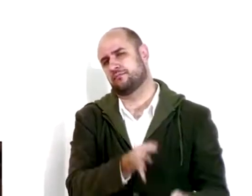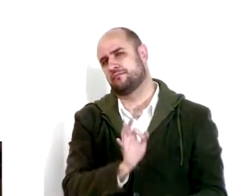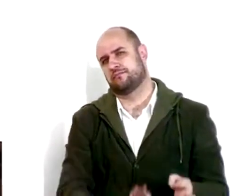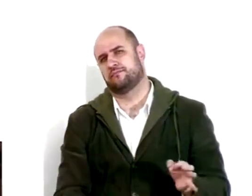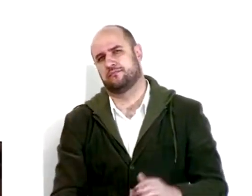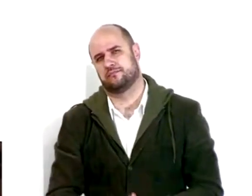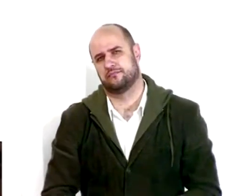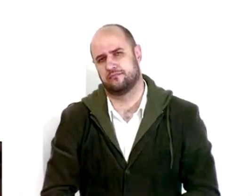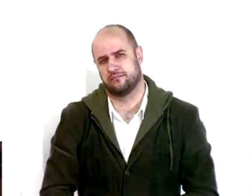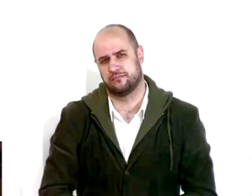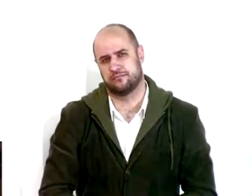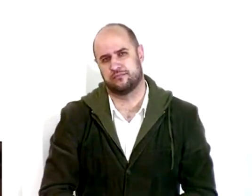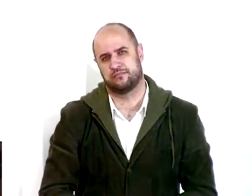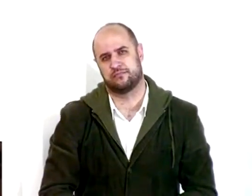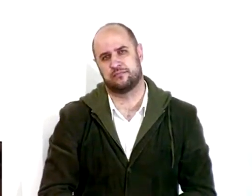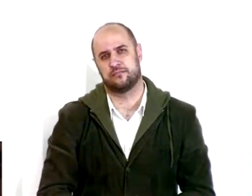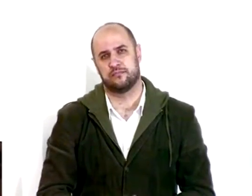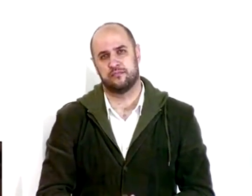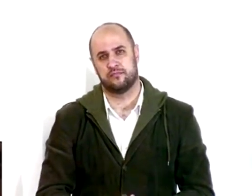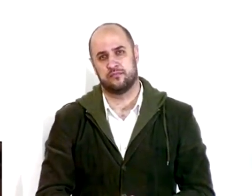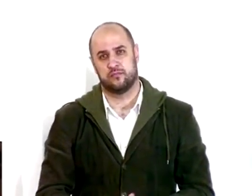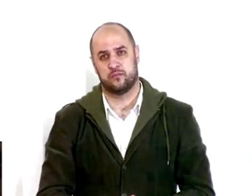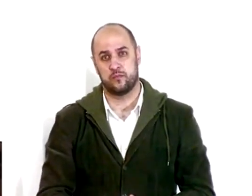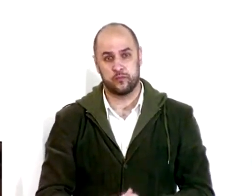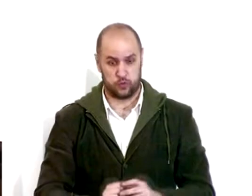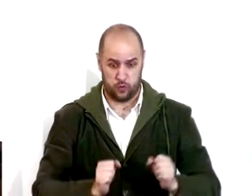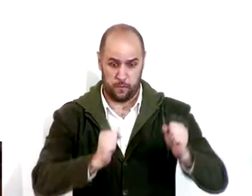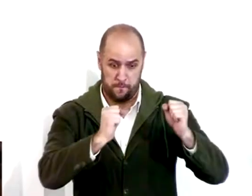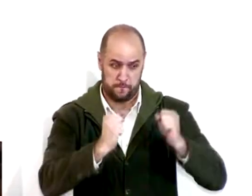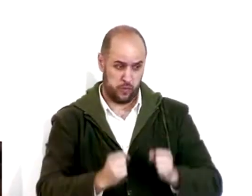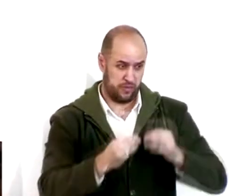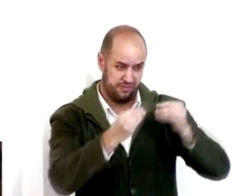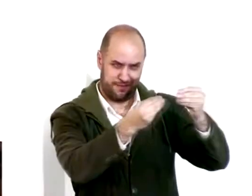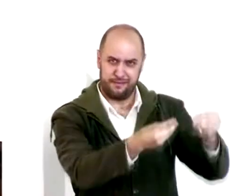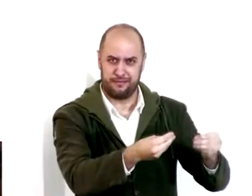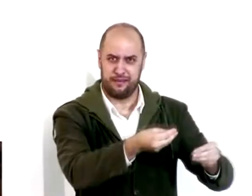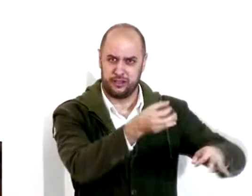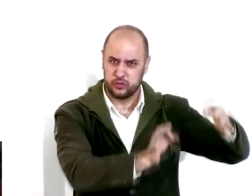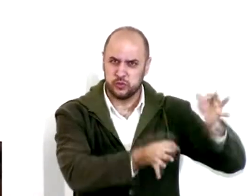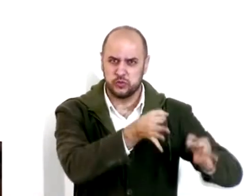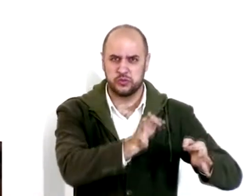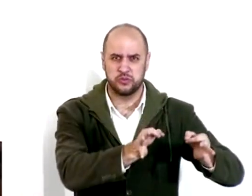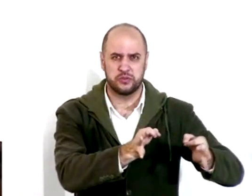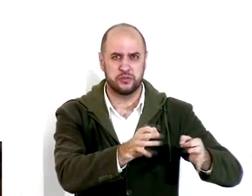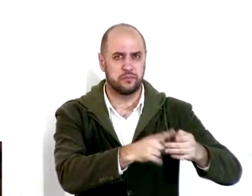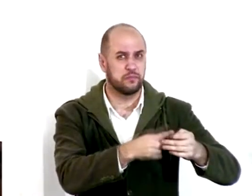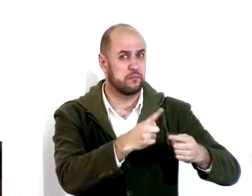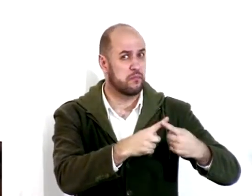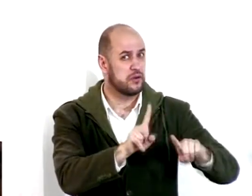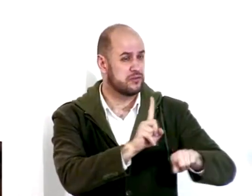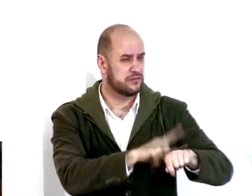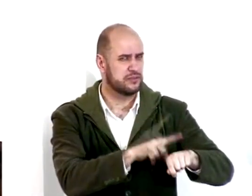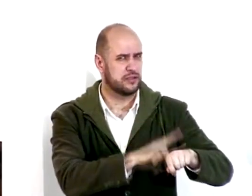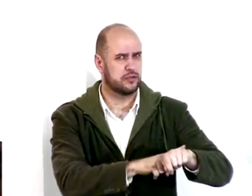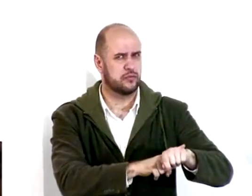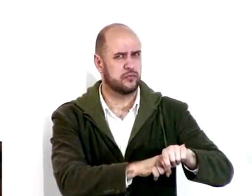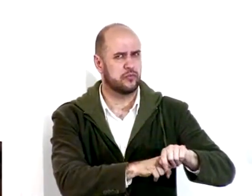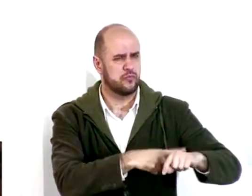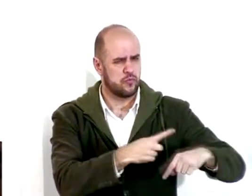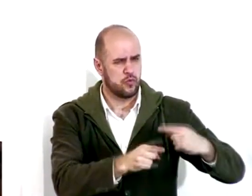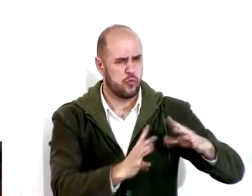A dignidade, pois, com que são revestidos é só temporária e passará com a aparência do